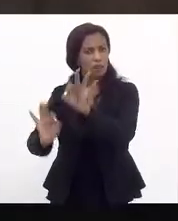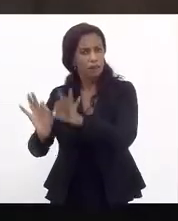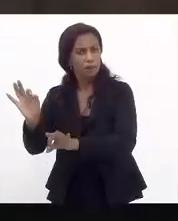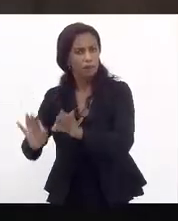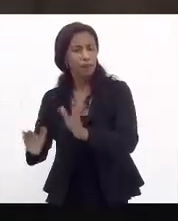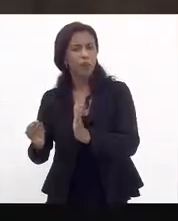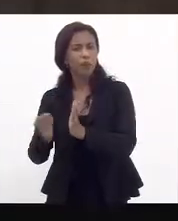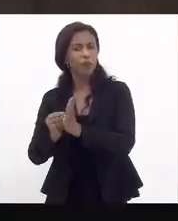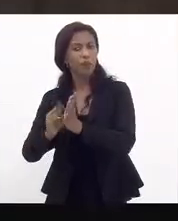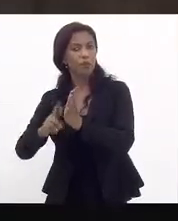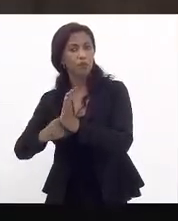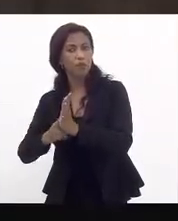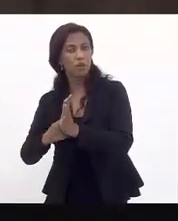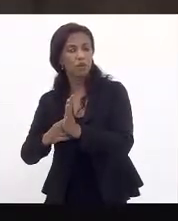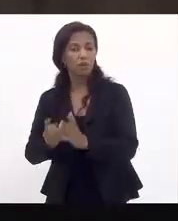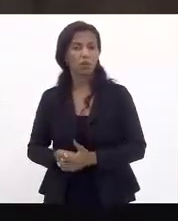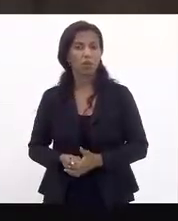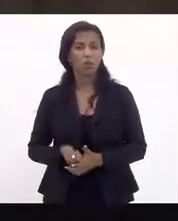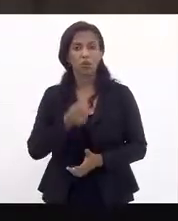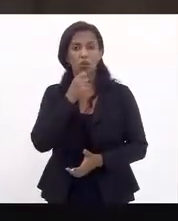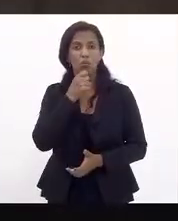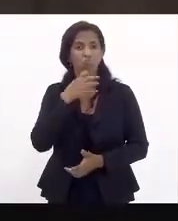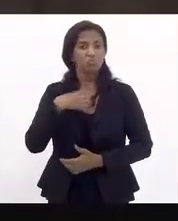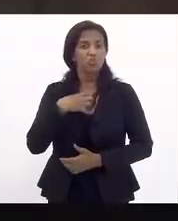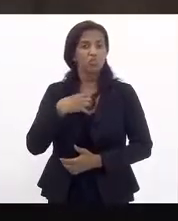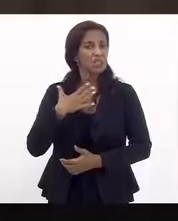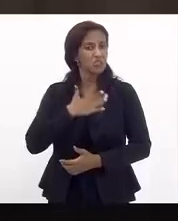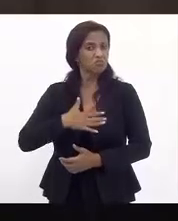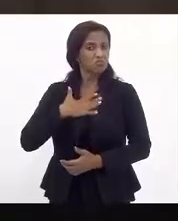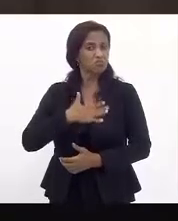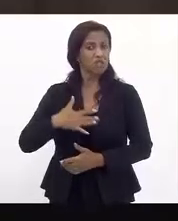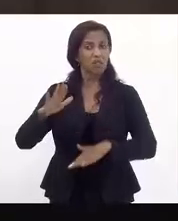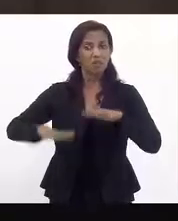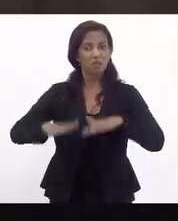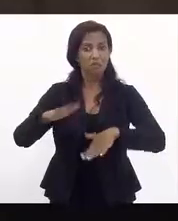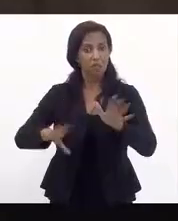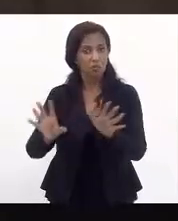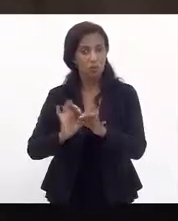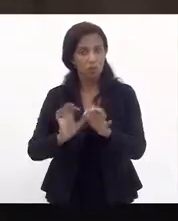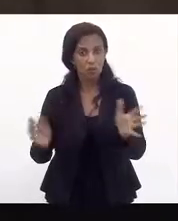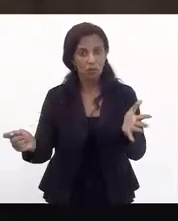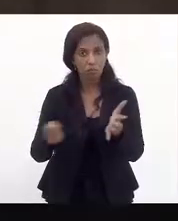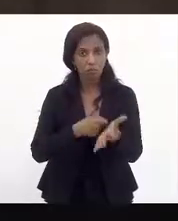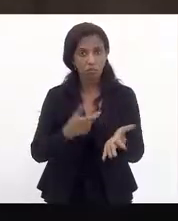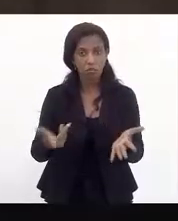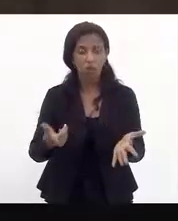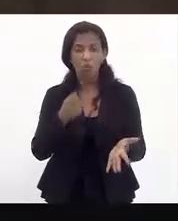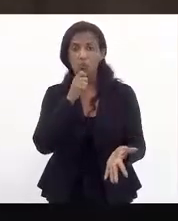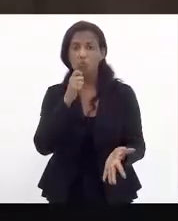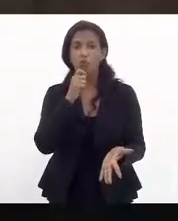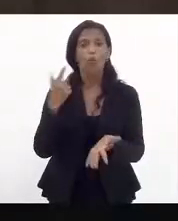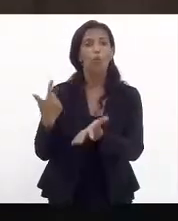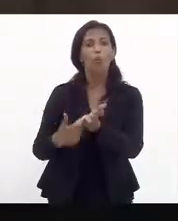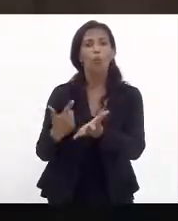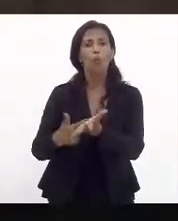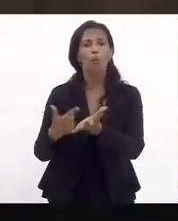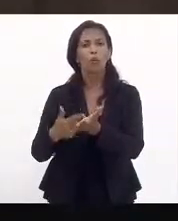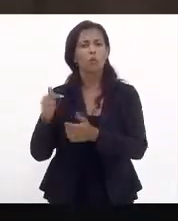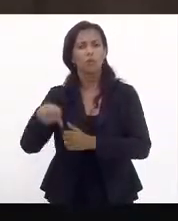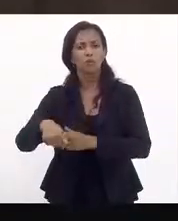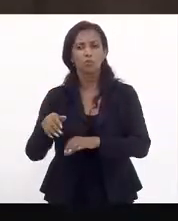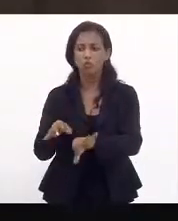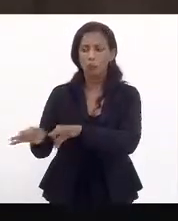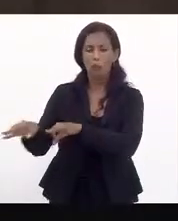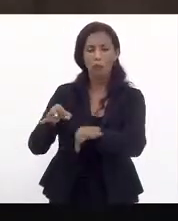exato pode regulamentação não se sente contemplado porque eu seja menos sendo autorizativo não existe um compromisso de virar essa